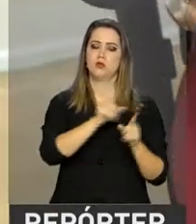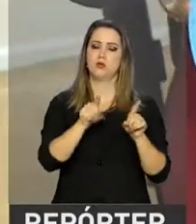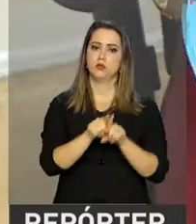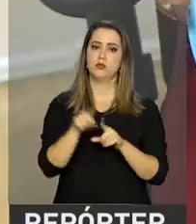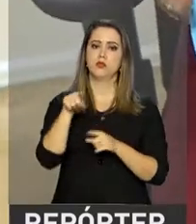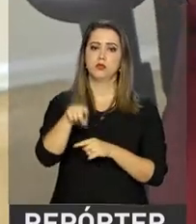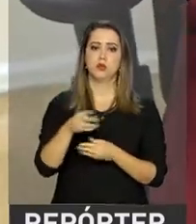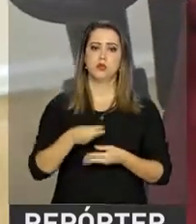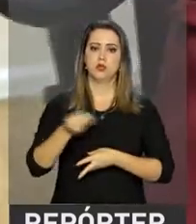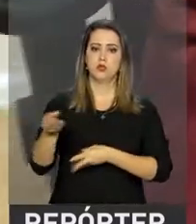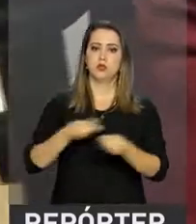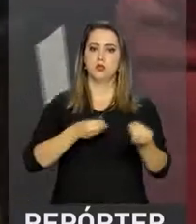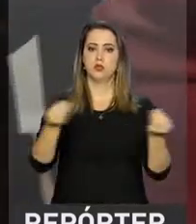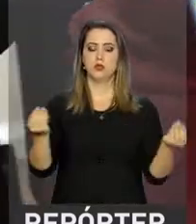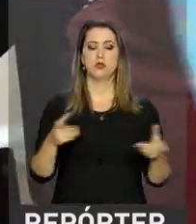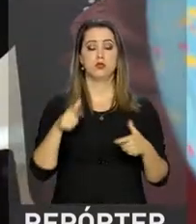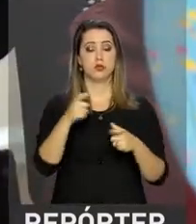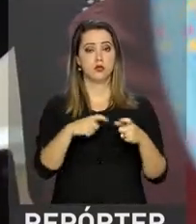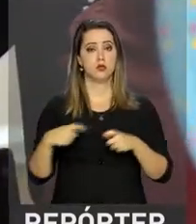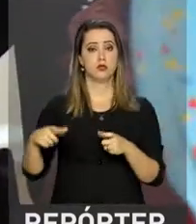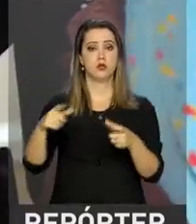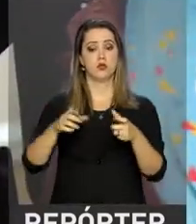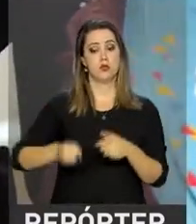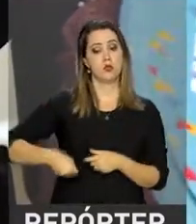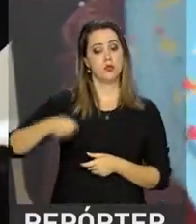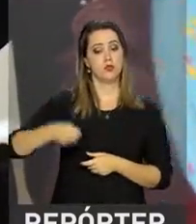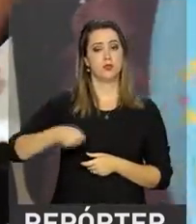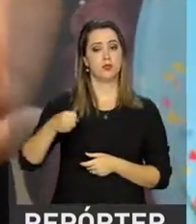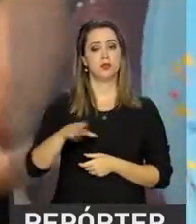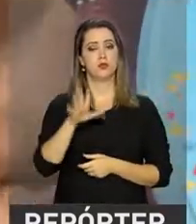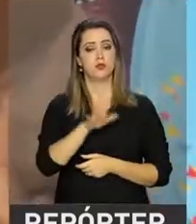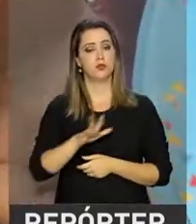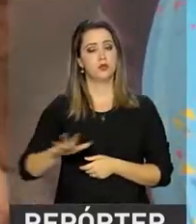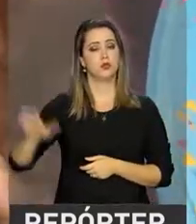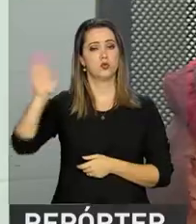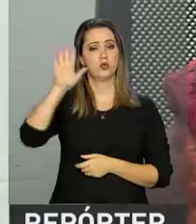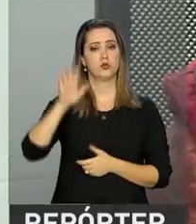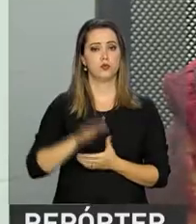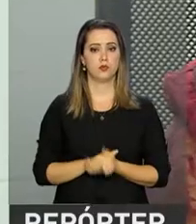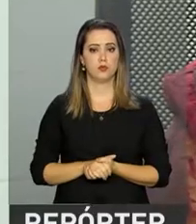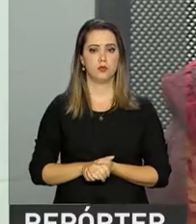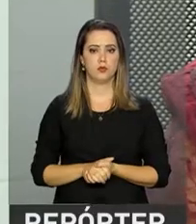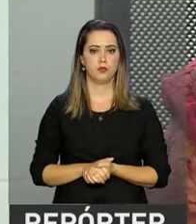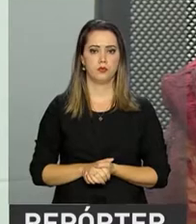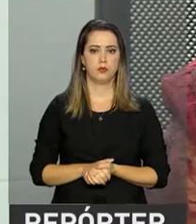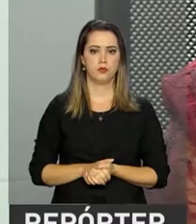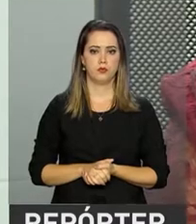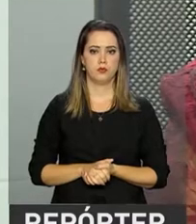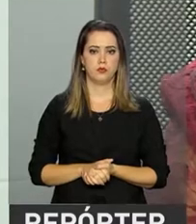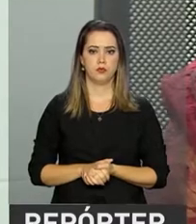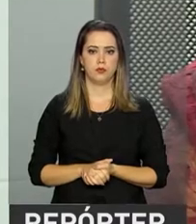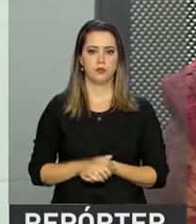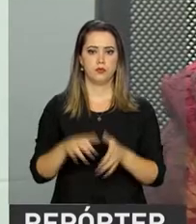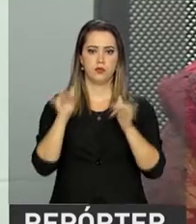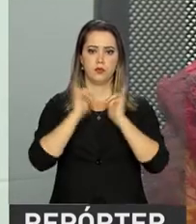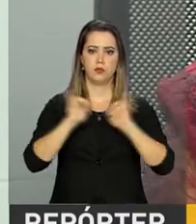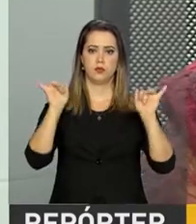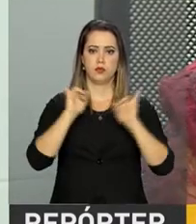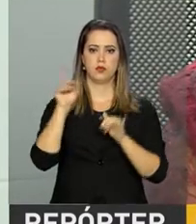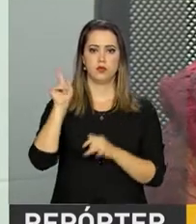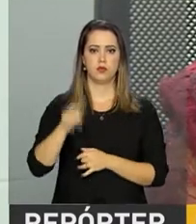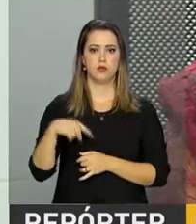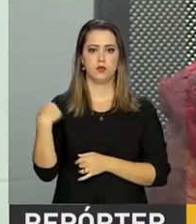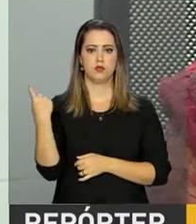esteiras de bagagem balcão de informações dos aeroportos e rodoviárias de todo o país a campanha é uma forma de